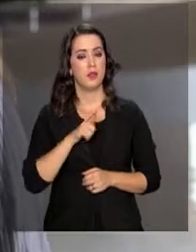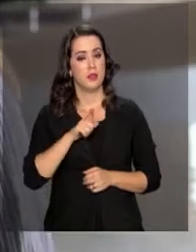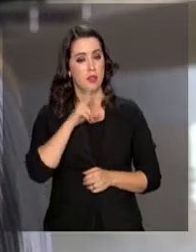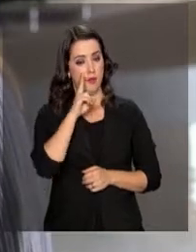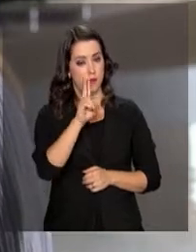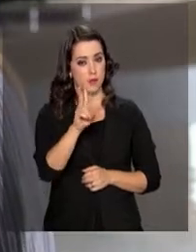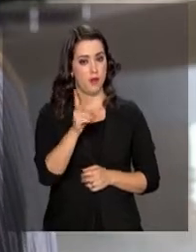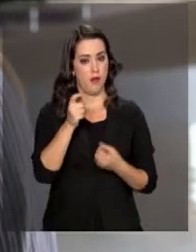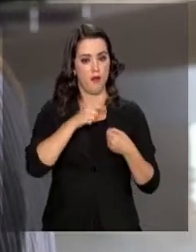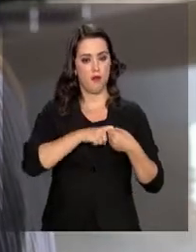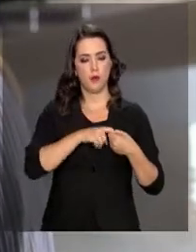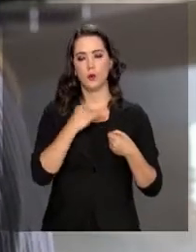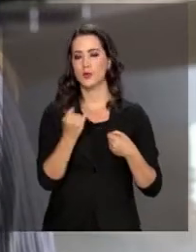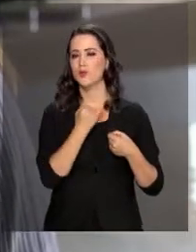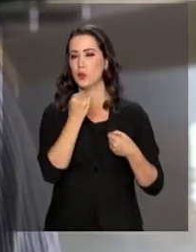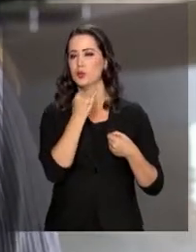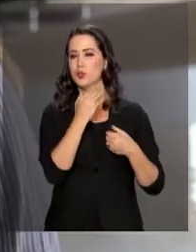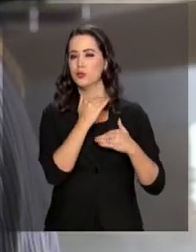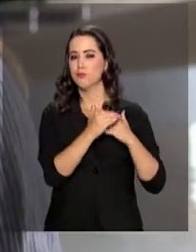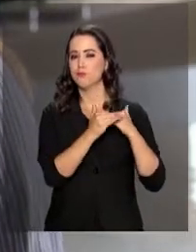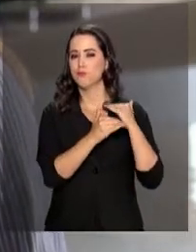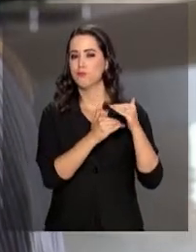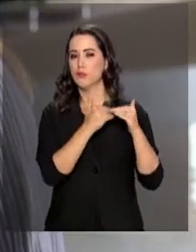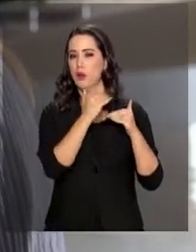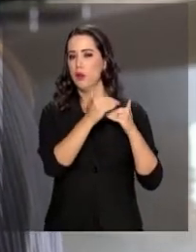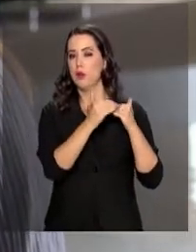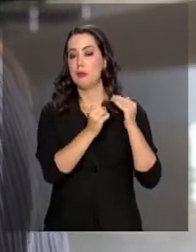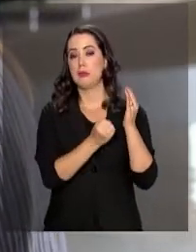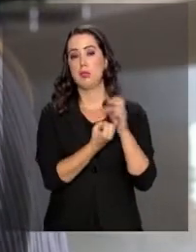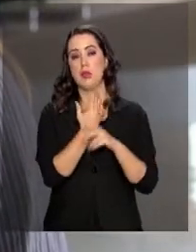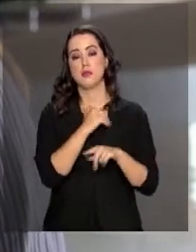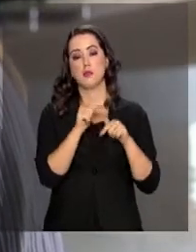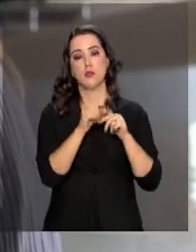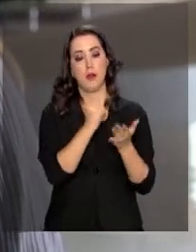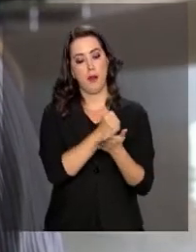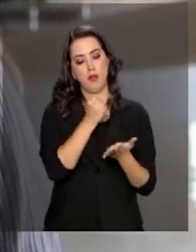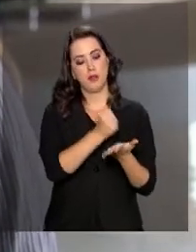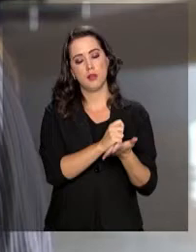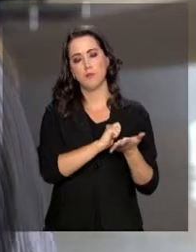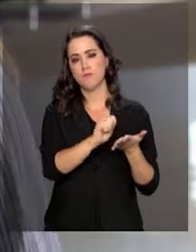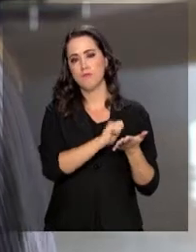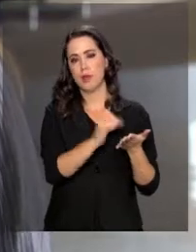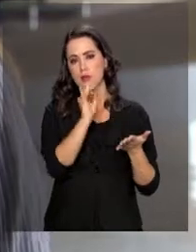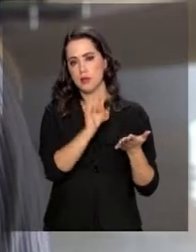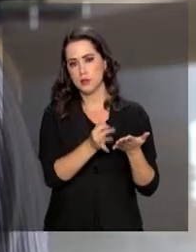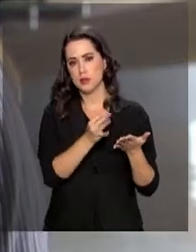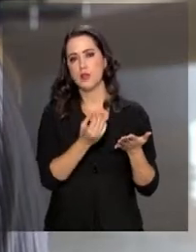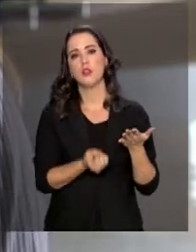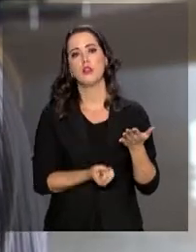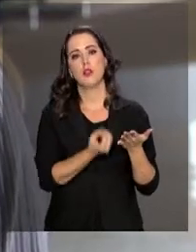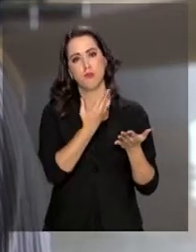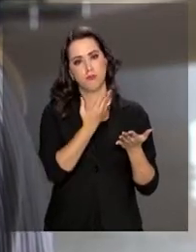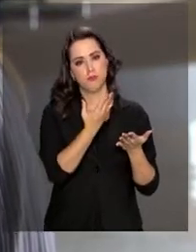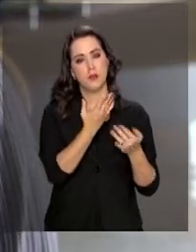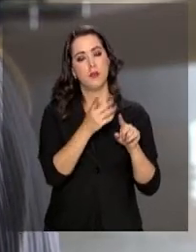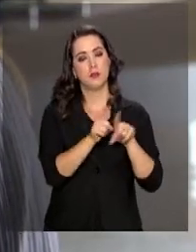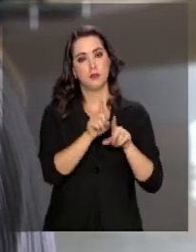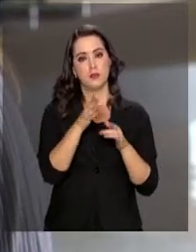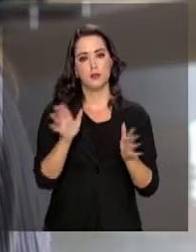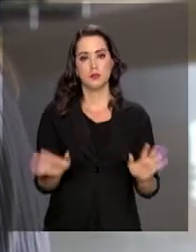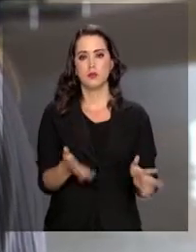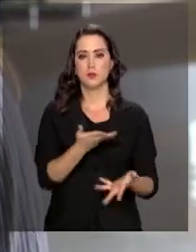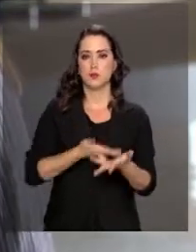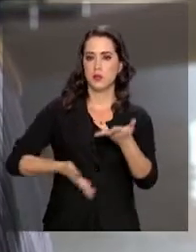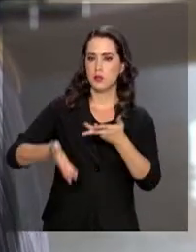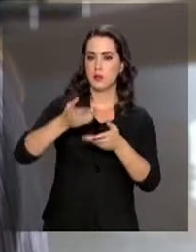em uma recuperação importante é do nível de emprego formal no país é e é claro que a gente espera que com o aquecimento da